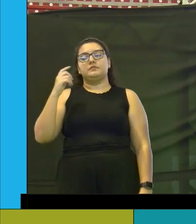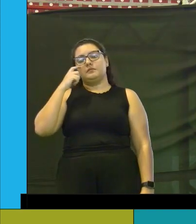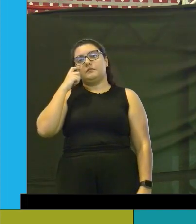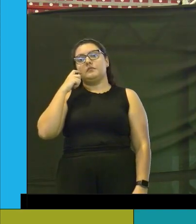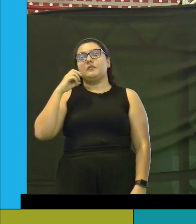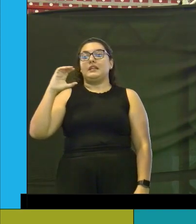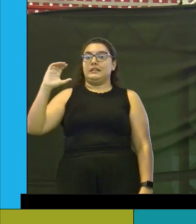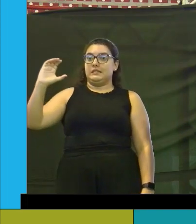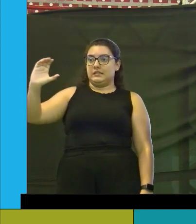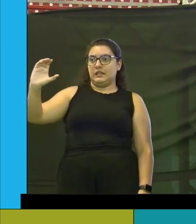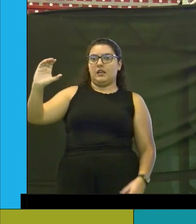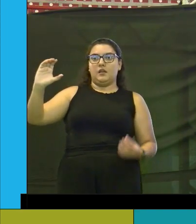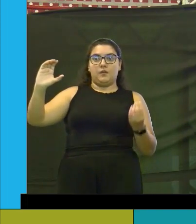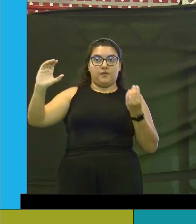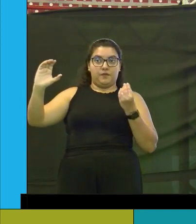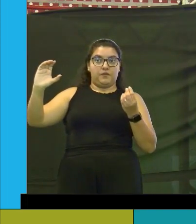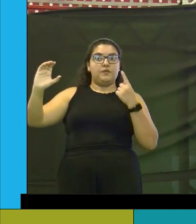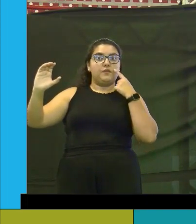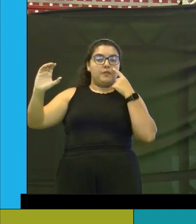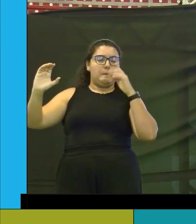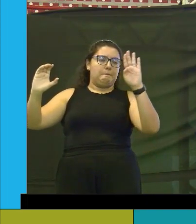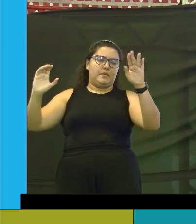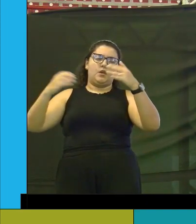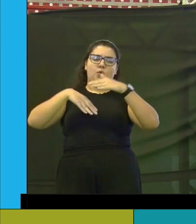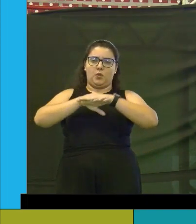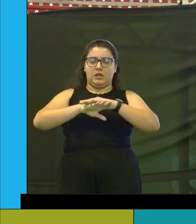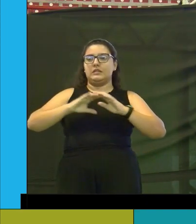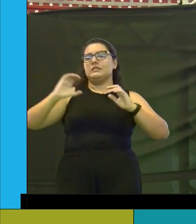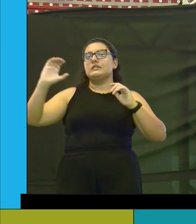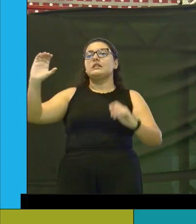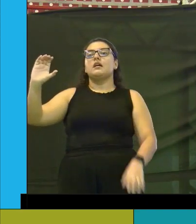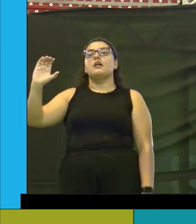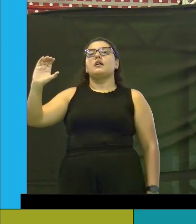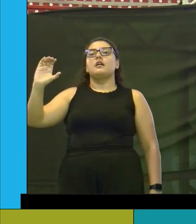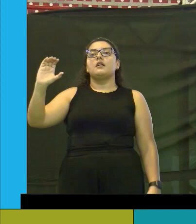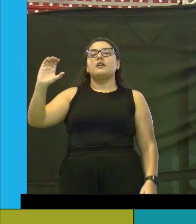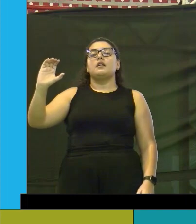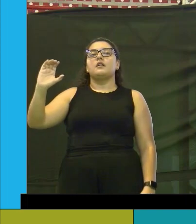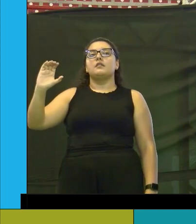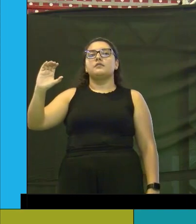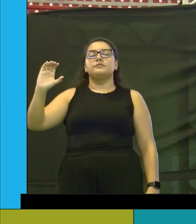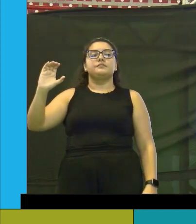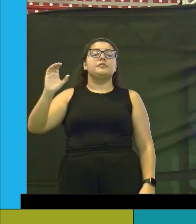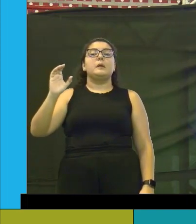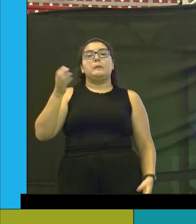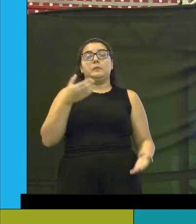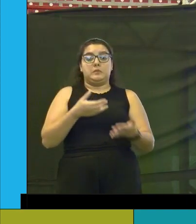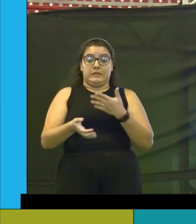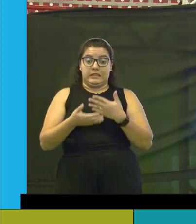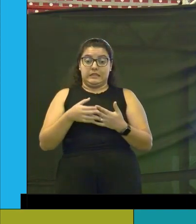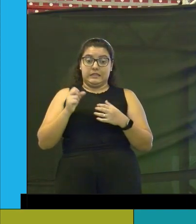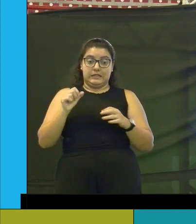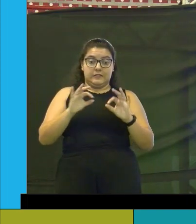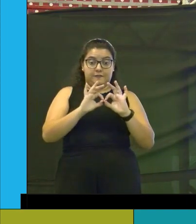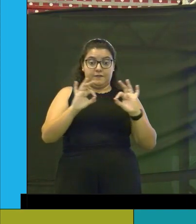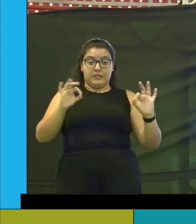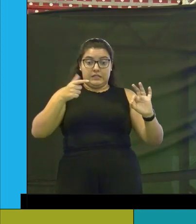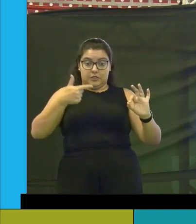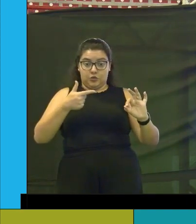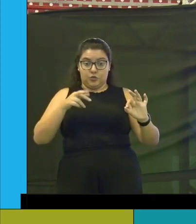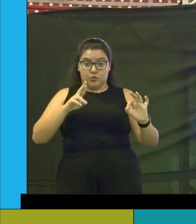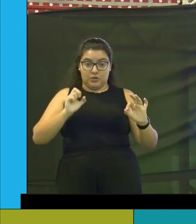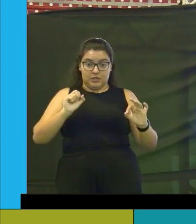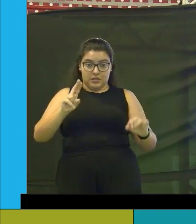a letra C, daqui a pouco eu falo do B. Letra C, o termo independente da função do segundo